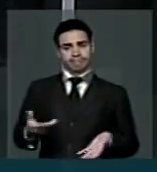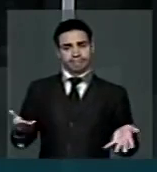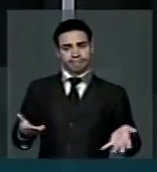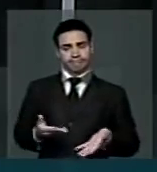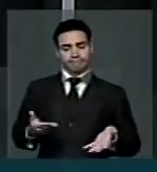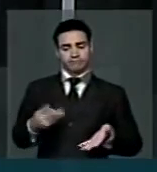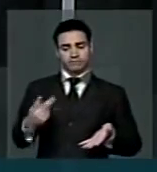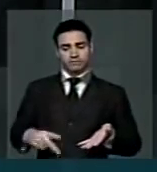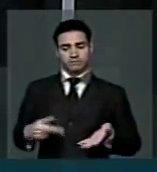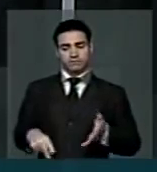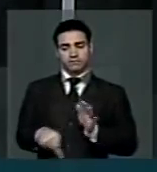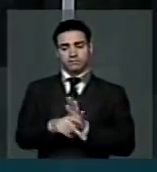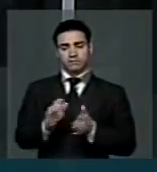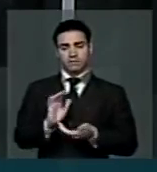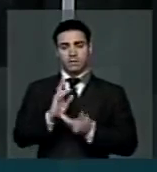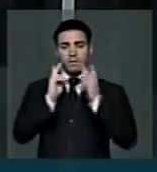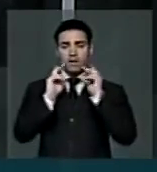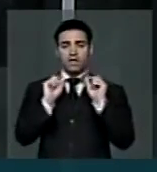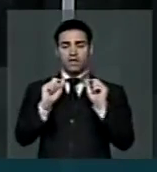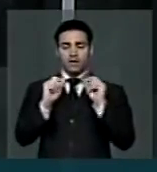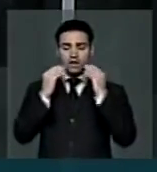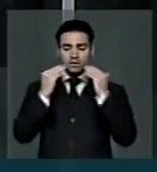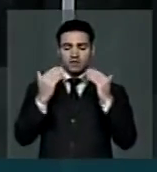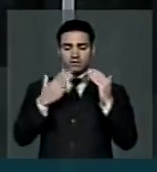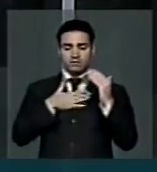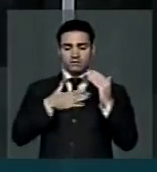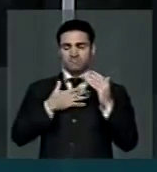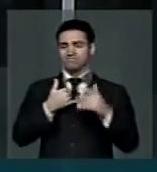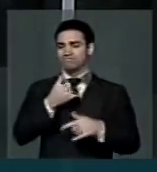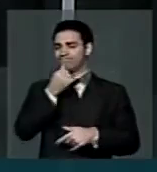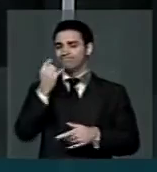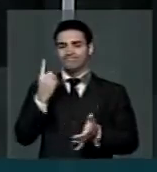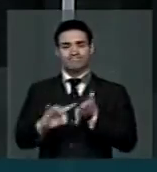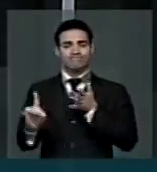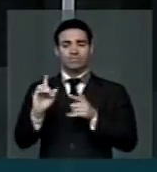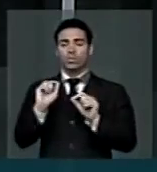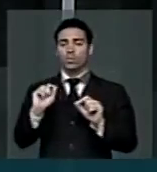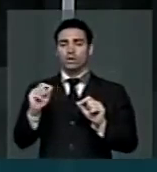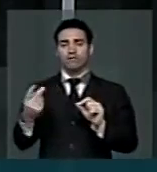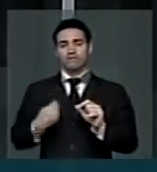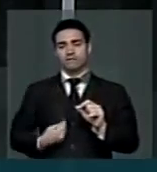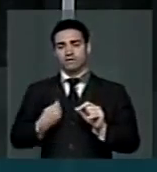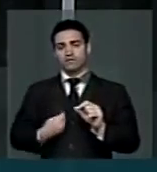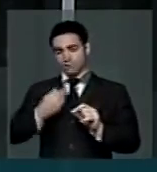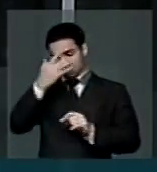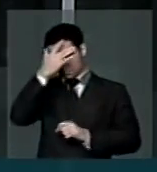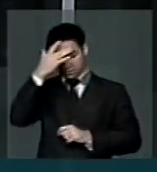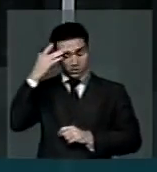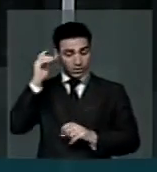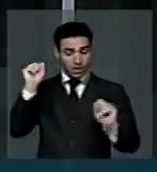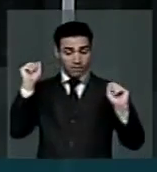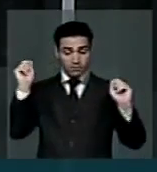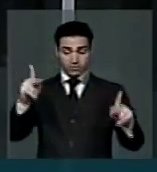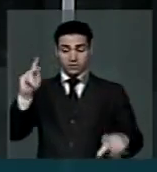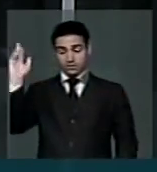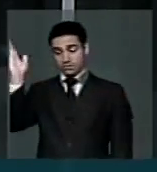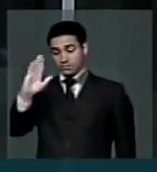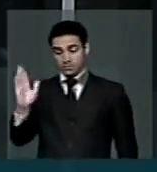Deputados para apresentar o meu desconforto com a situação dos aposentados